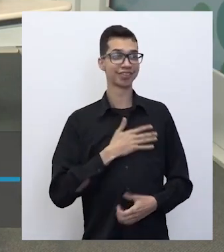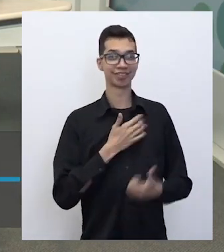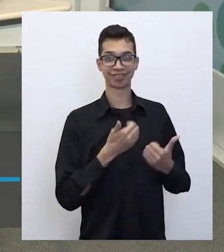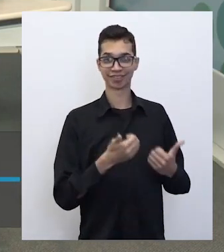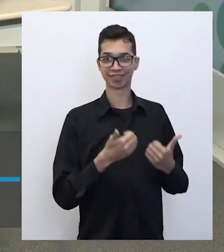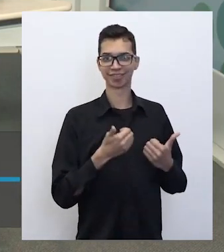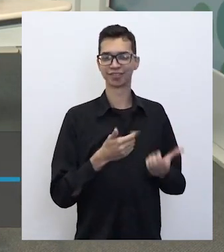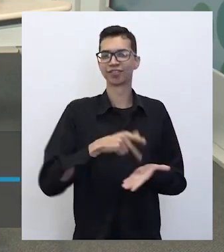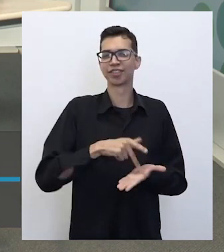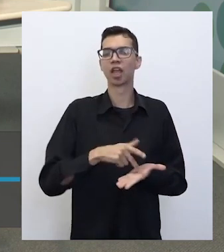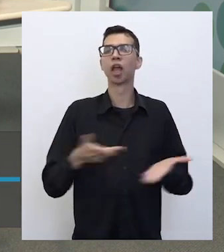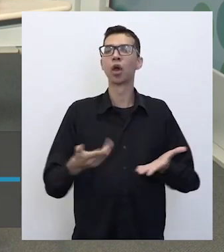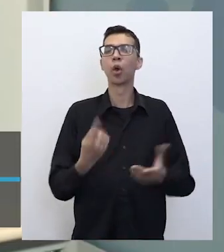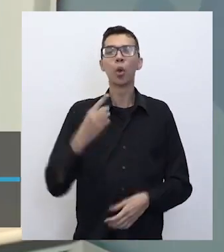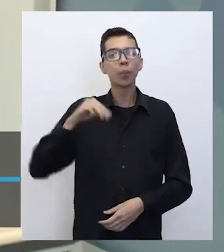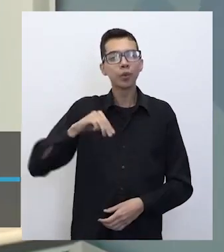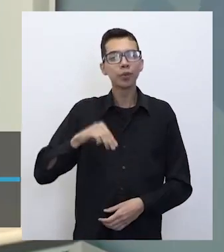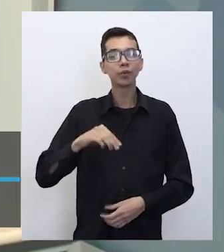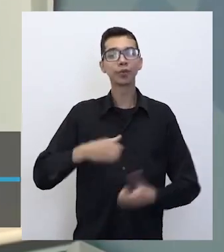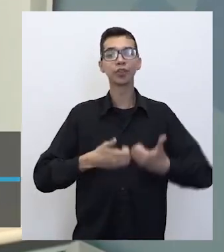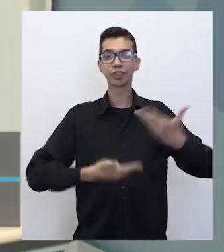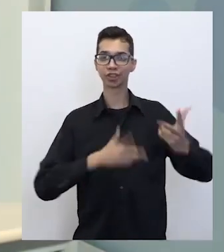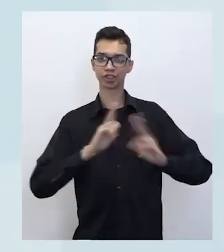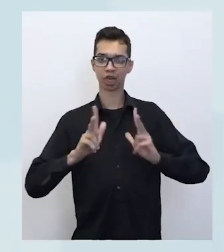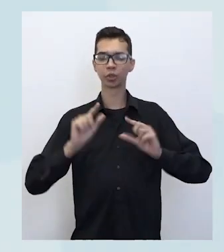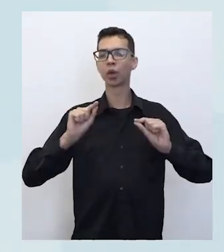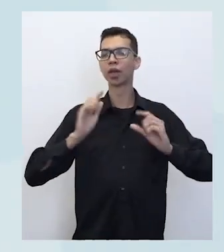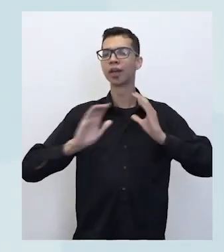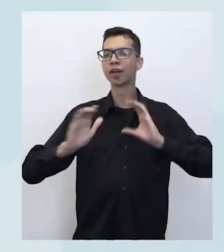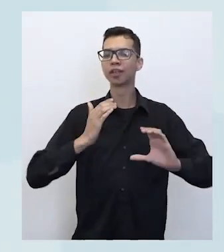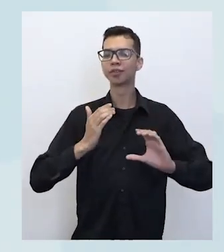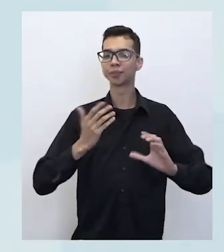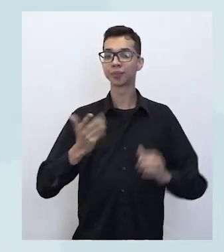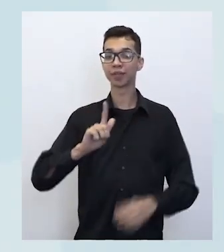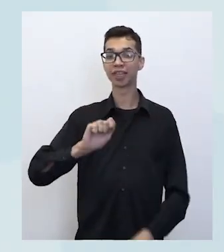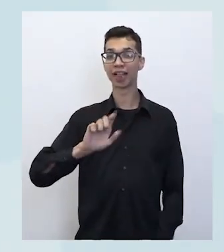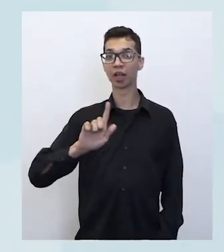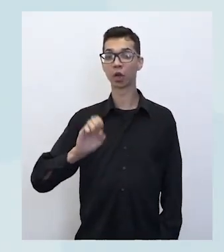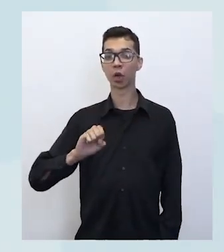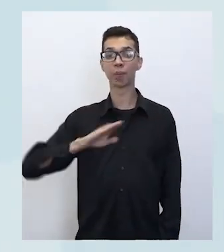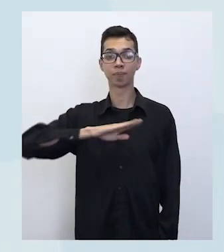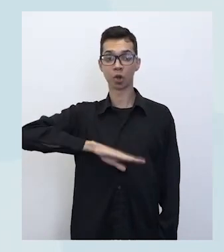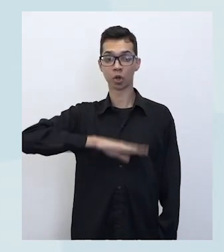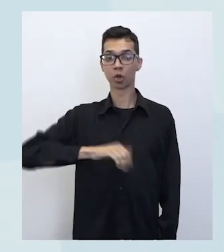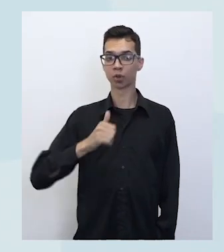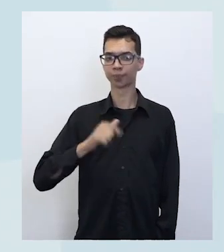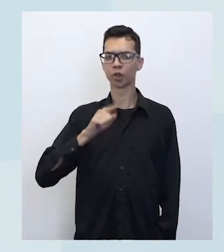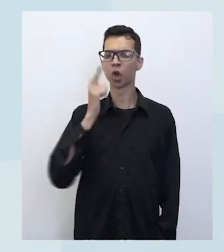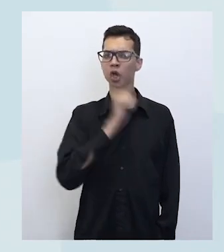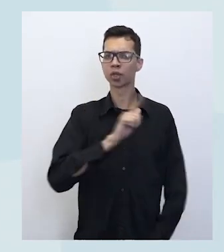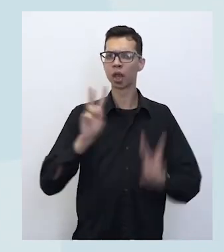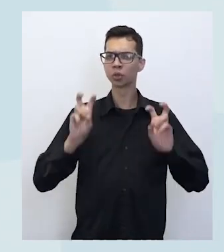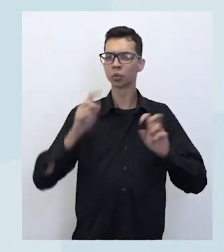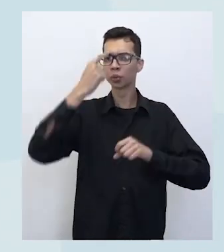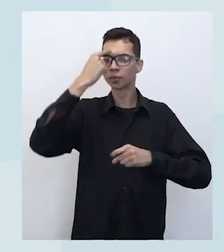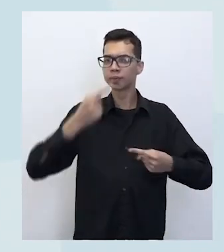lá. Gente, um minutinho, compartilhe conosco no chat. A cantiga é escrita em galego e português, eu sei. Você consegue identificar o assunto?